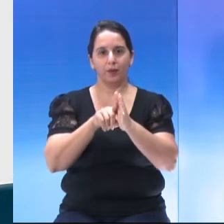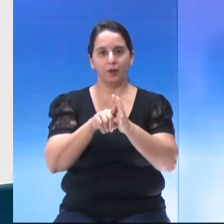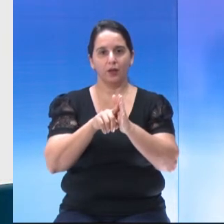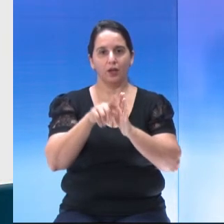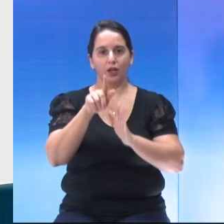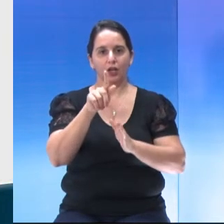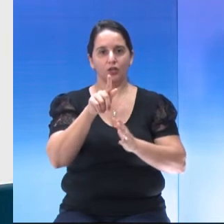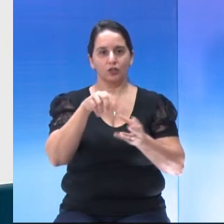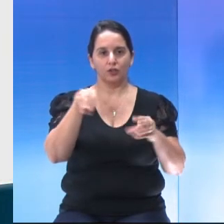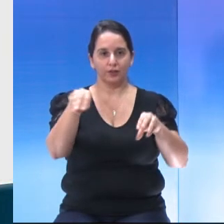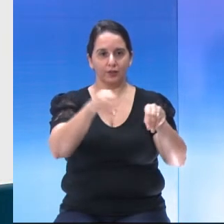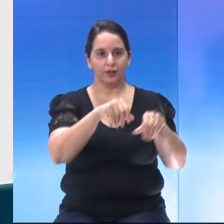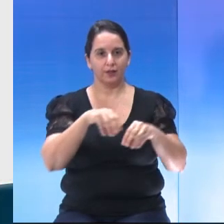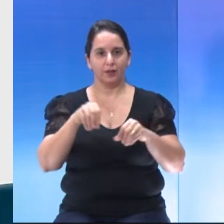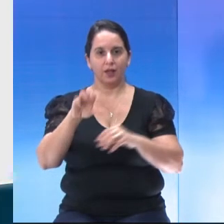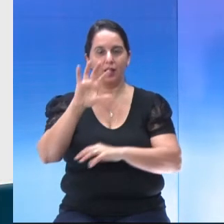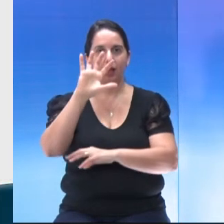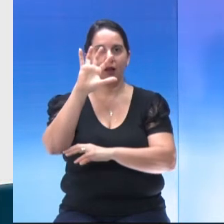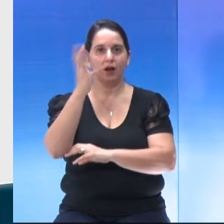climas semelhantes